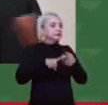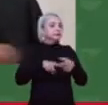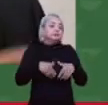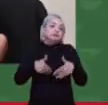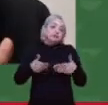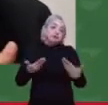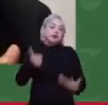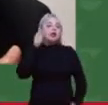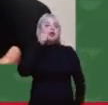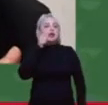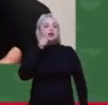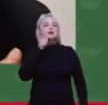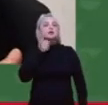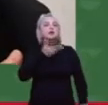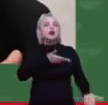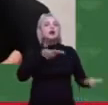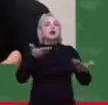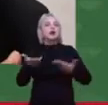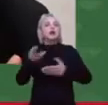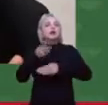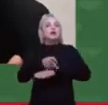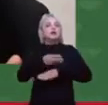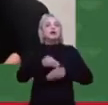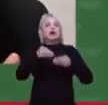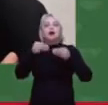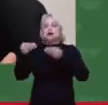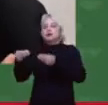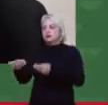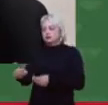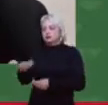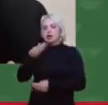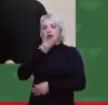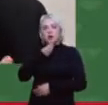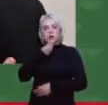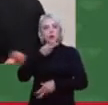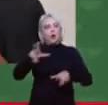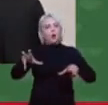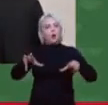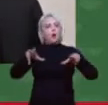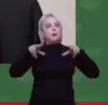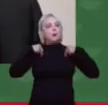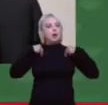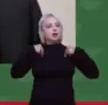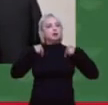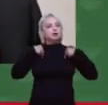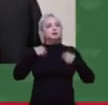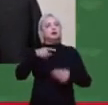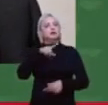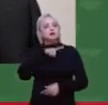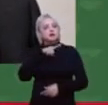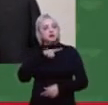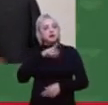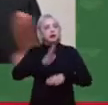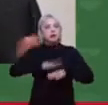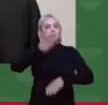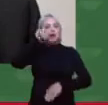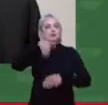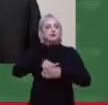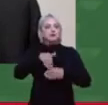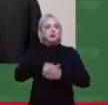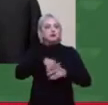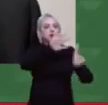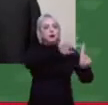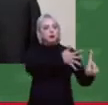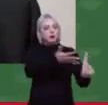E as mulheres devolveram vagas para os homens, visto que elas merecidamente tiveram mais votos. Uma